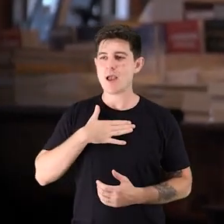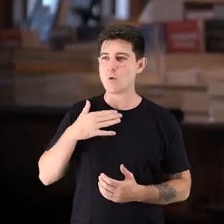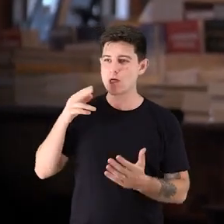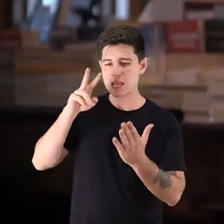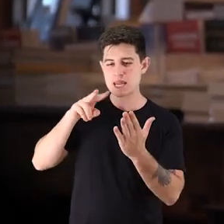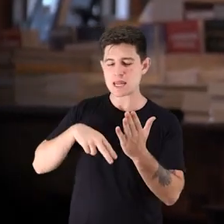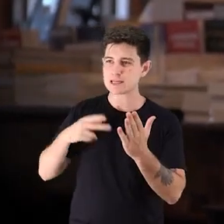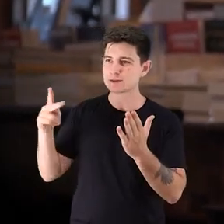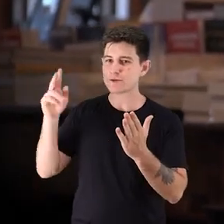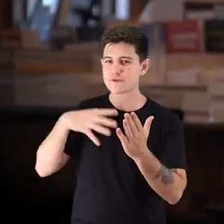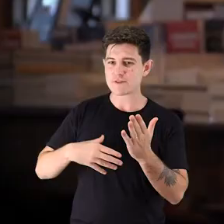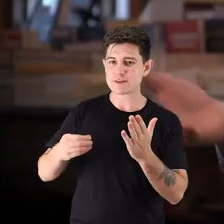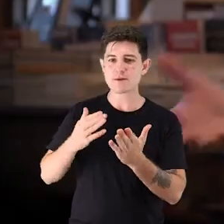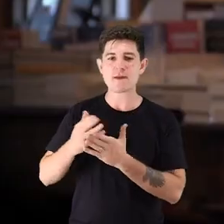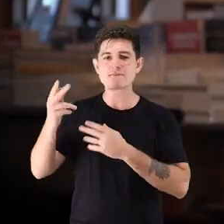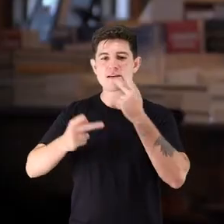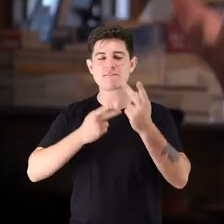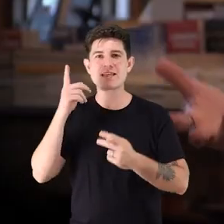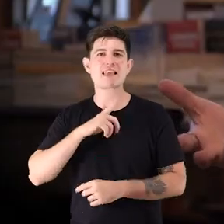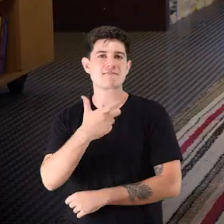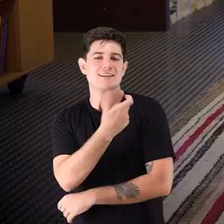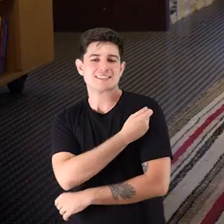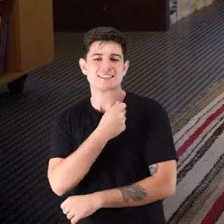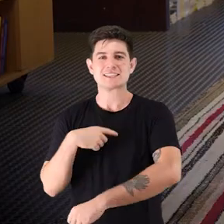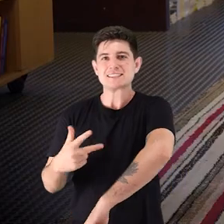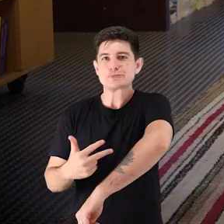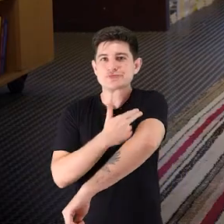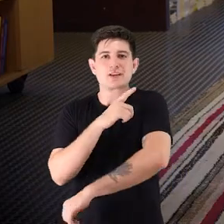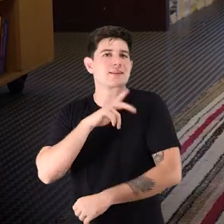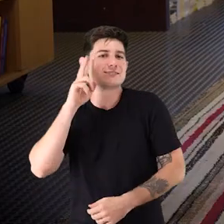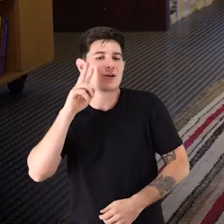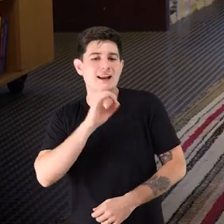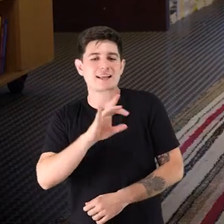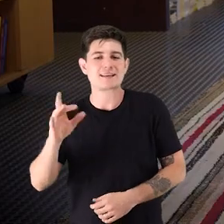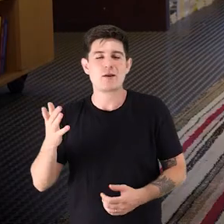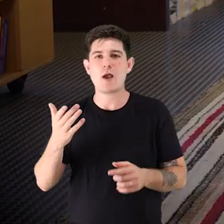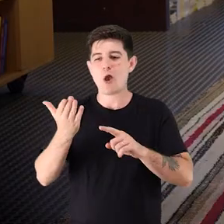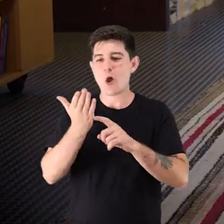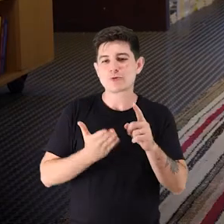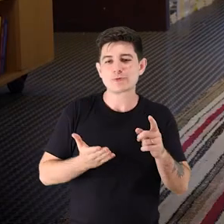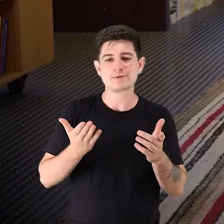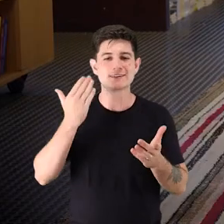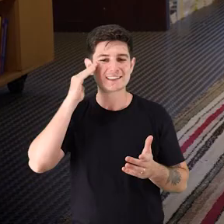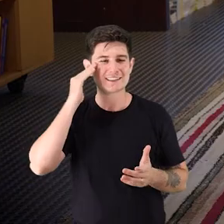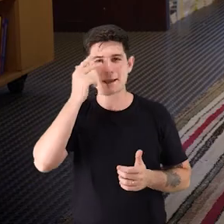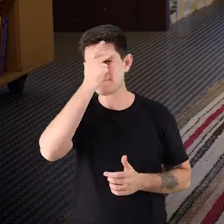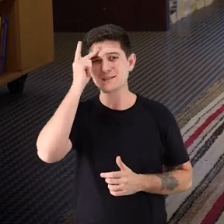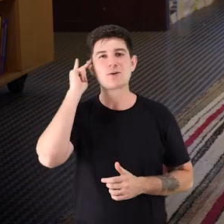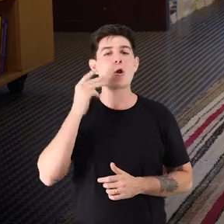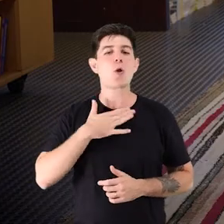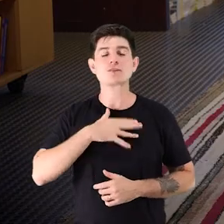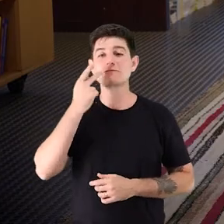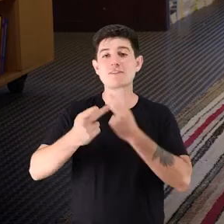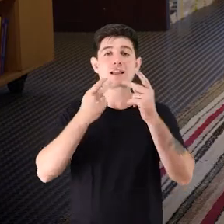Eu li essa história para o meu filho e ele começou a falar. As pessoas falam de suas marcas. Da marca da vacina, da marca da cirurgia, da pontinha do dedo que se machucou. É